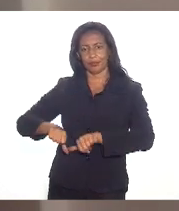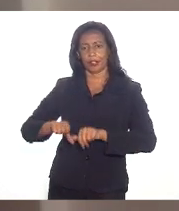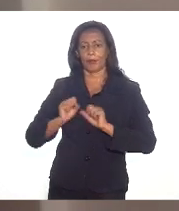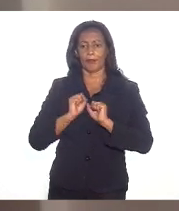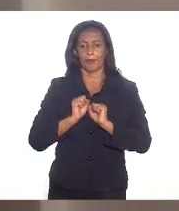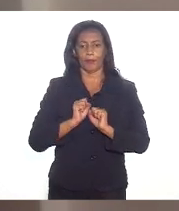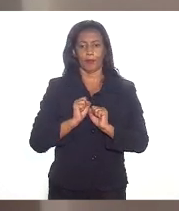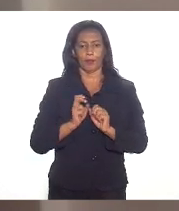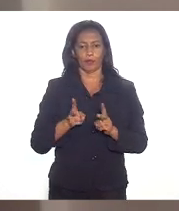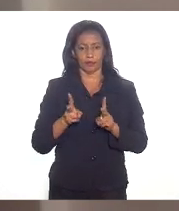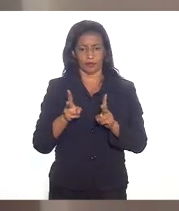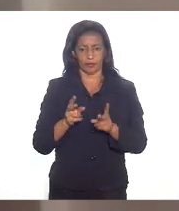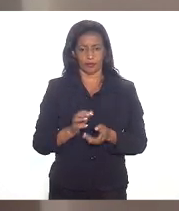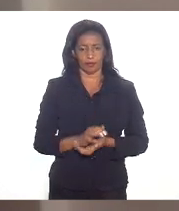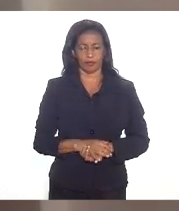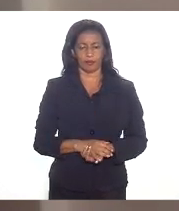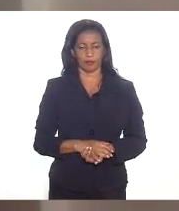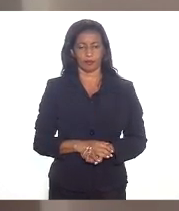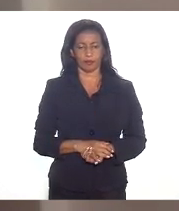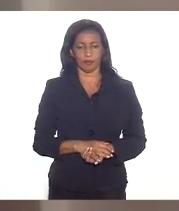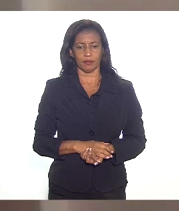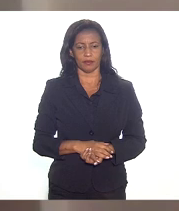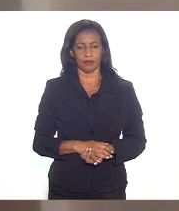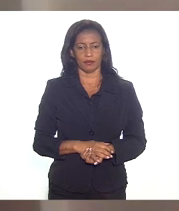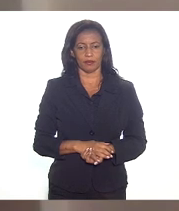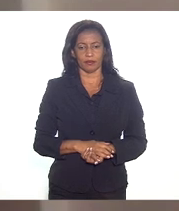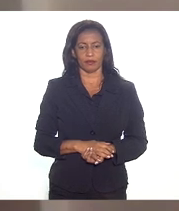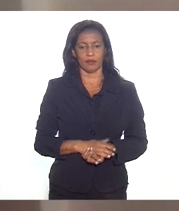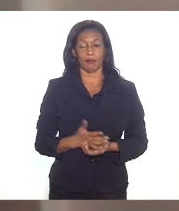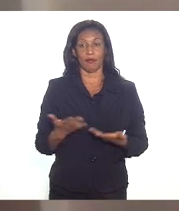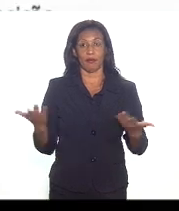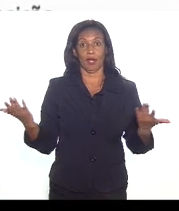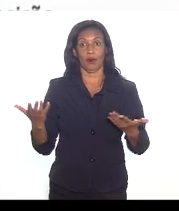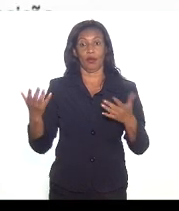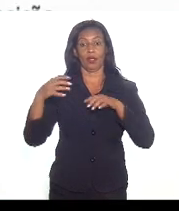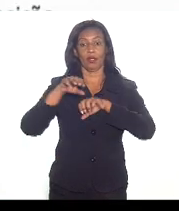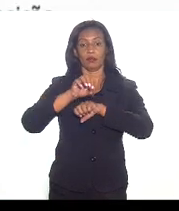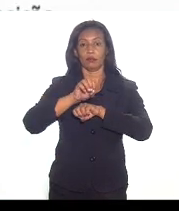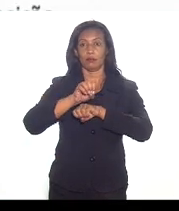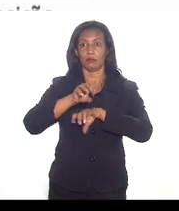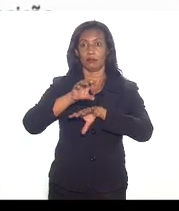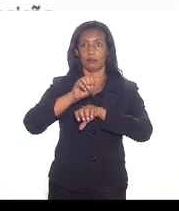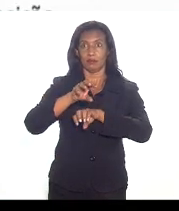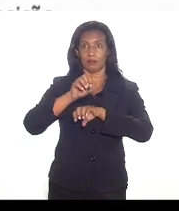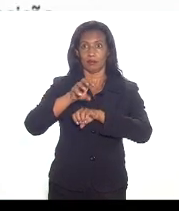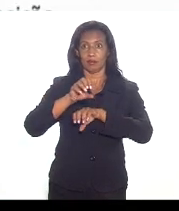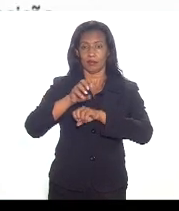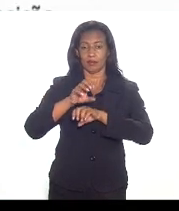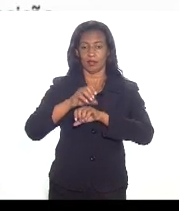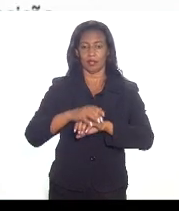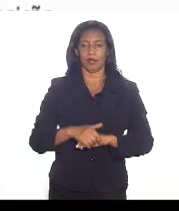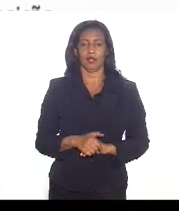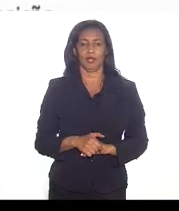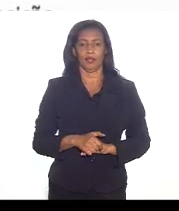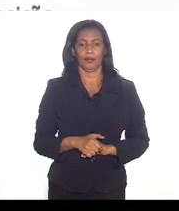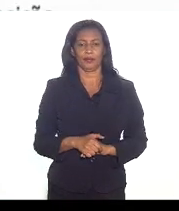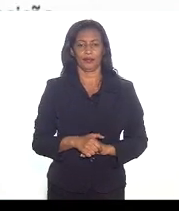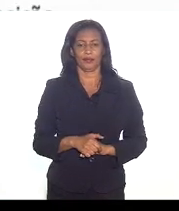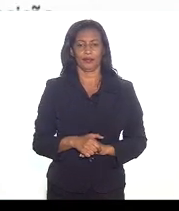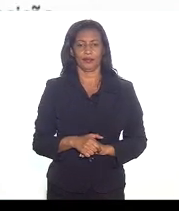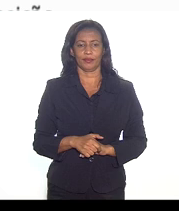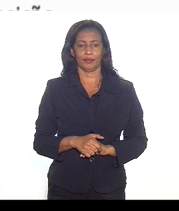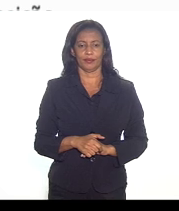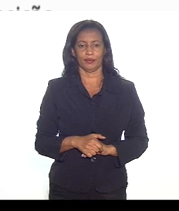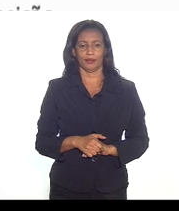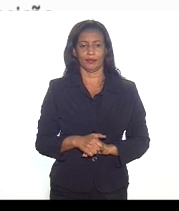favor. Aí os dados da educação, comparando, né, também no IDEB, né, todos os